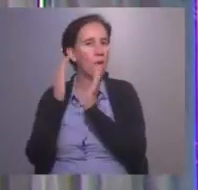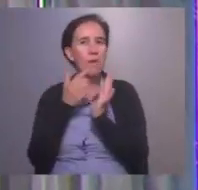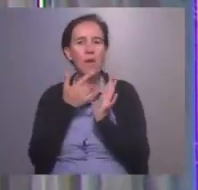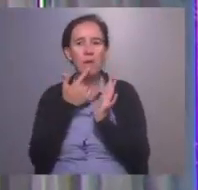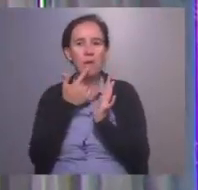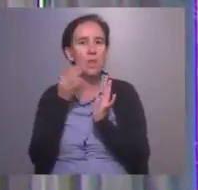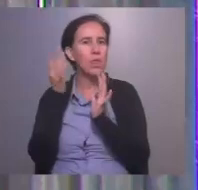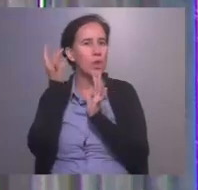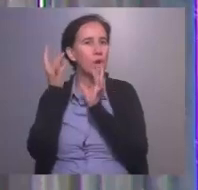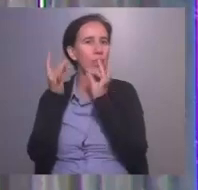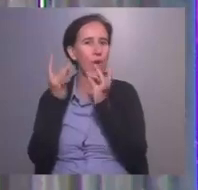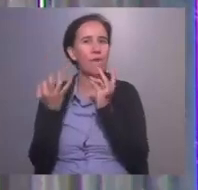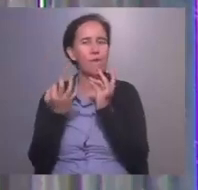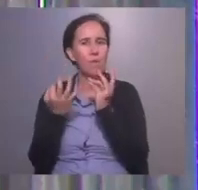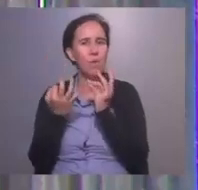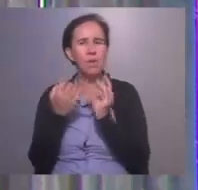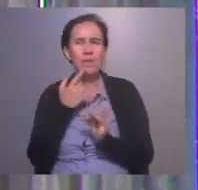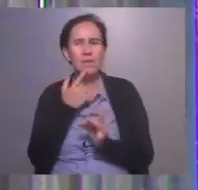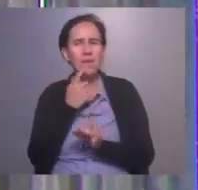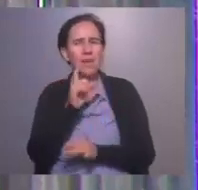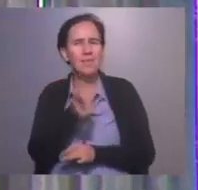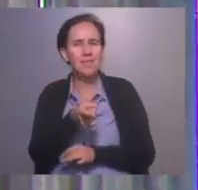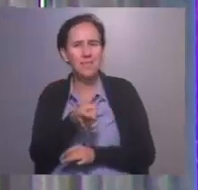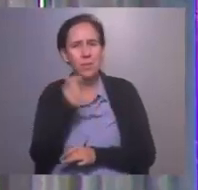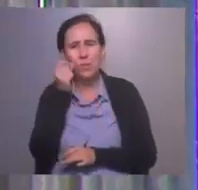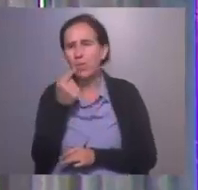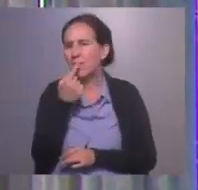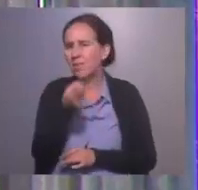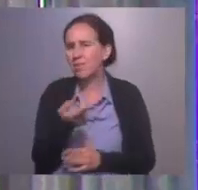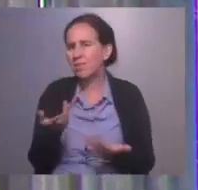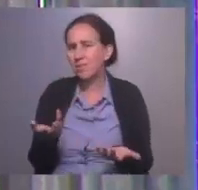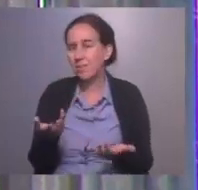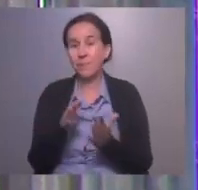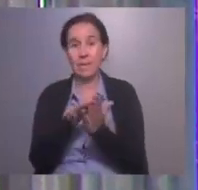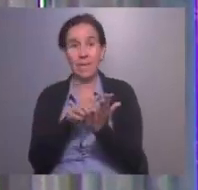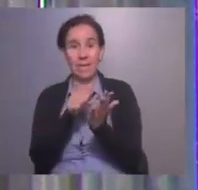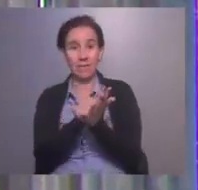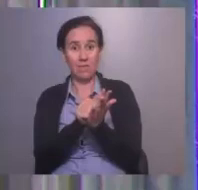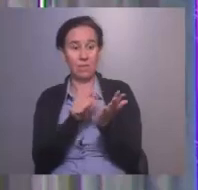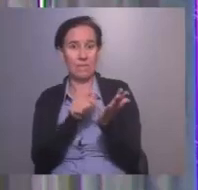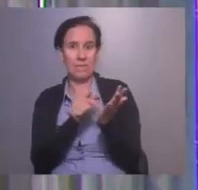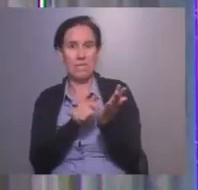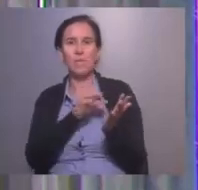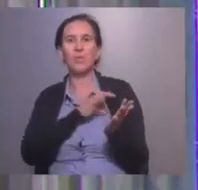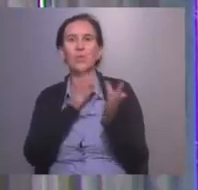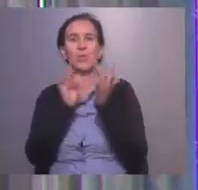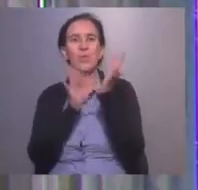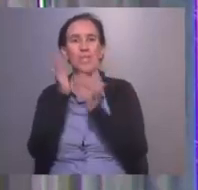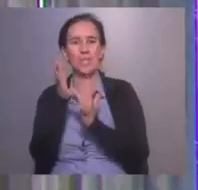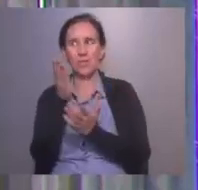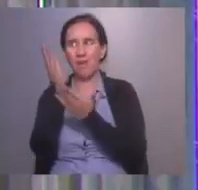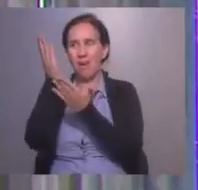boca. O que é que isto significa? Diz ele. No Evangelho, Nosso Senhor Jesus